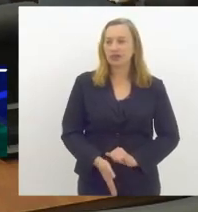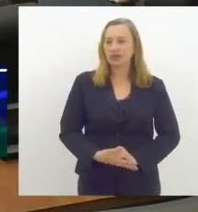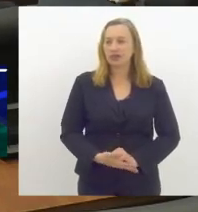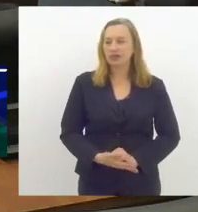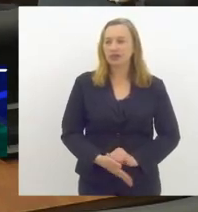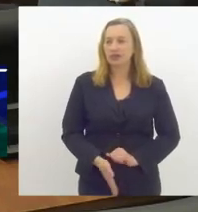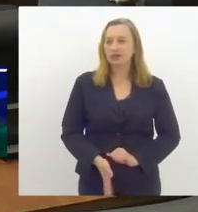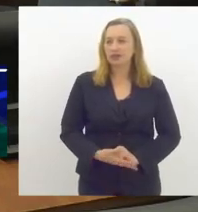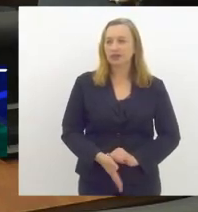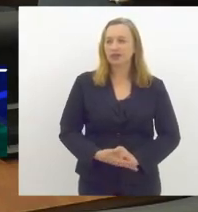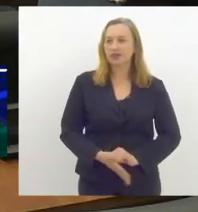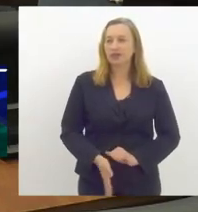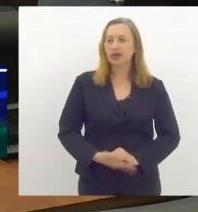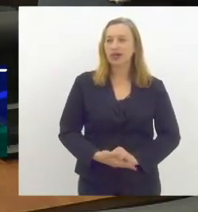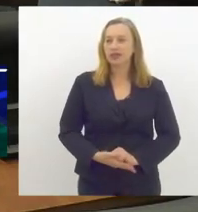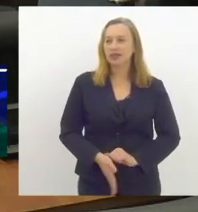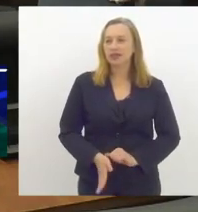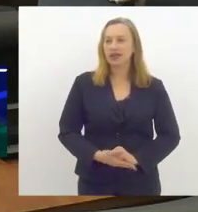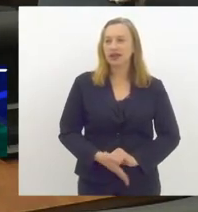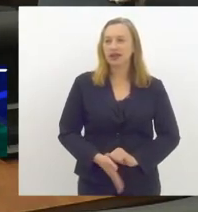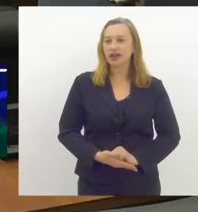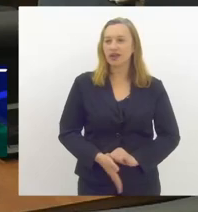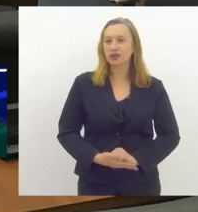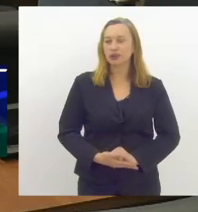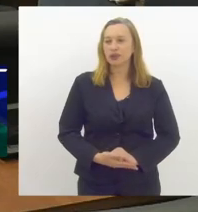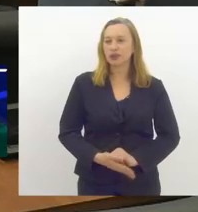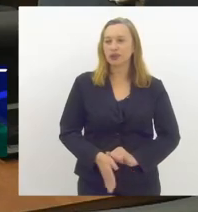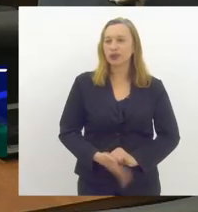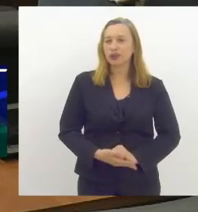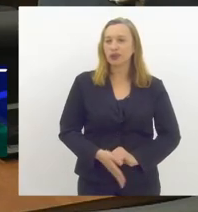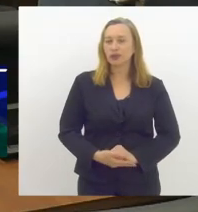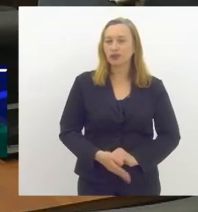E aí E aí